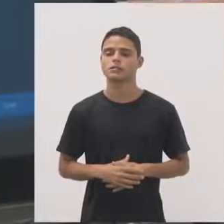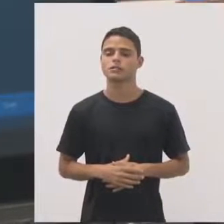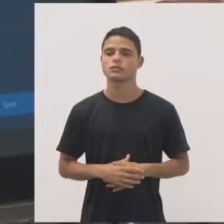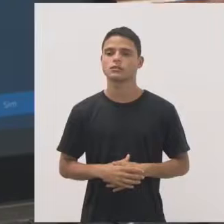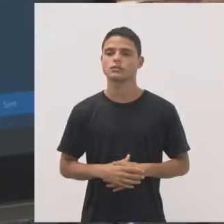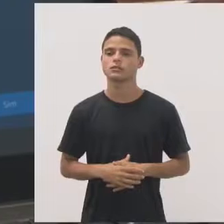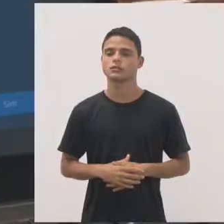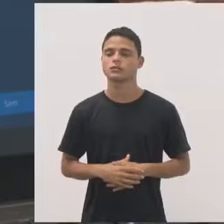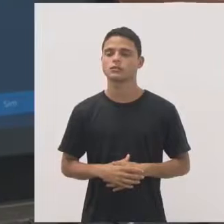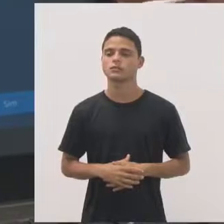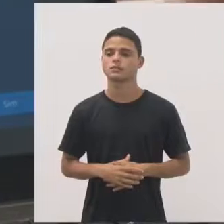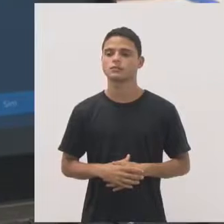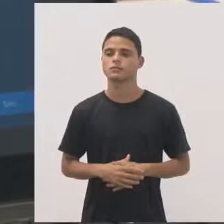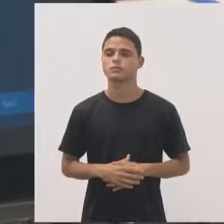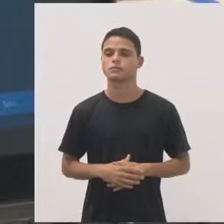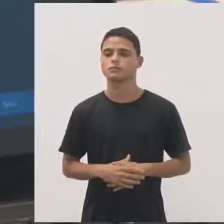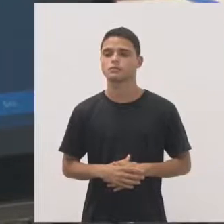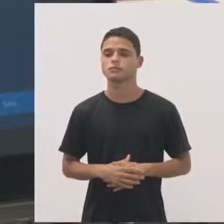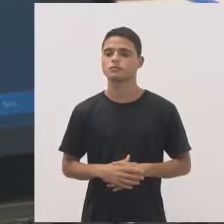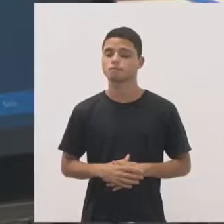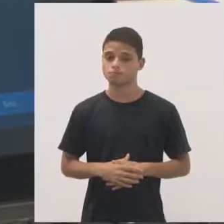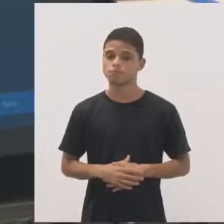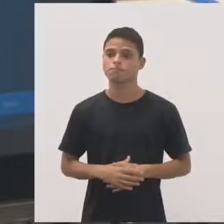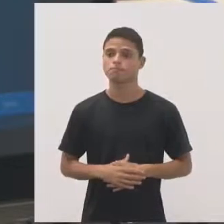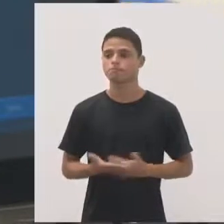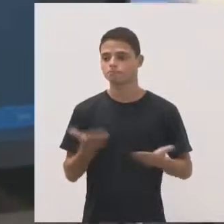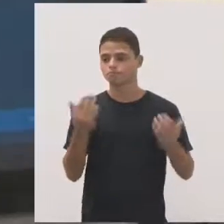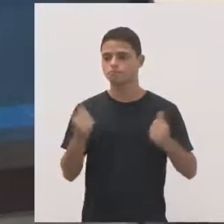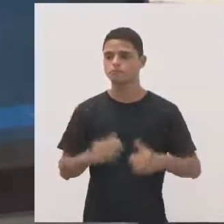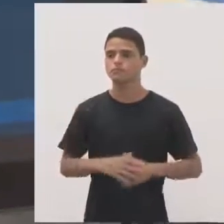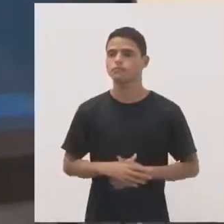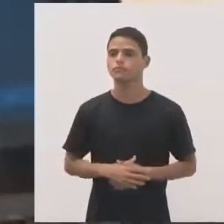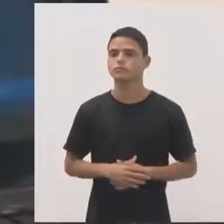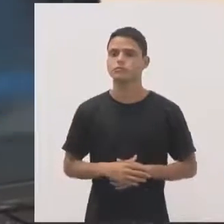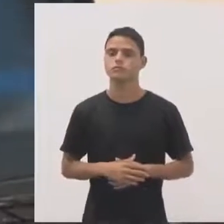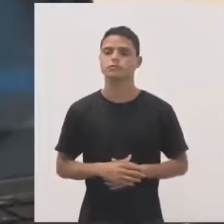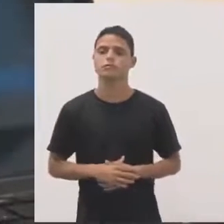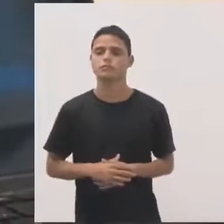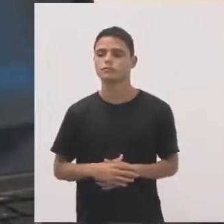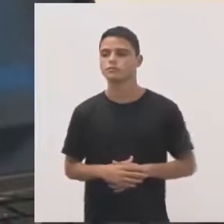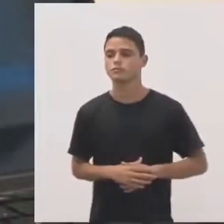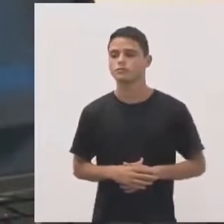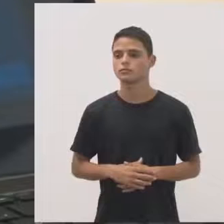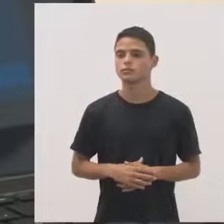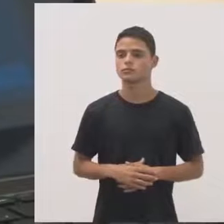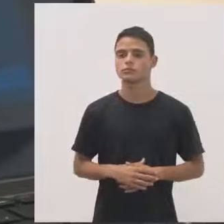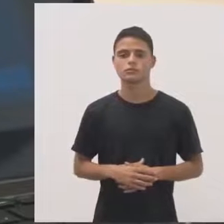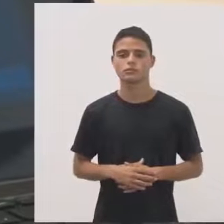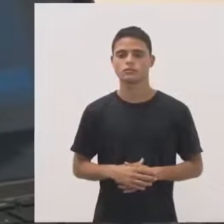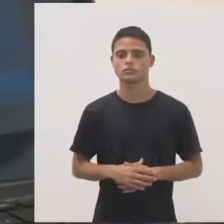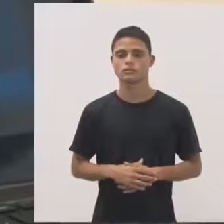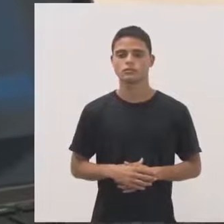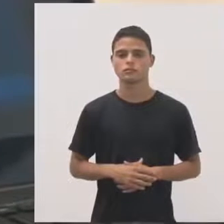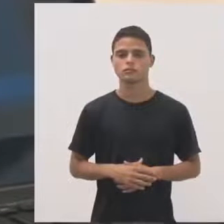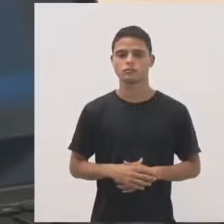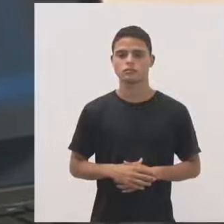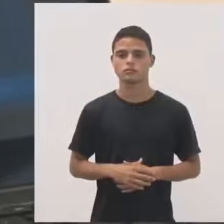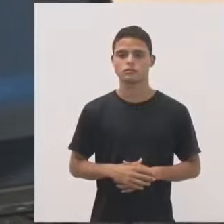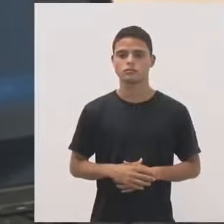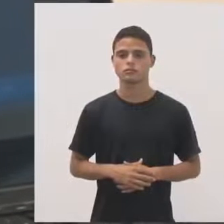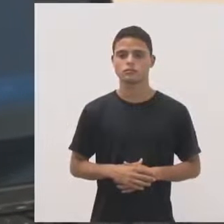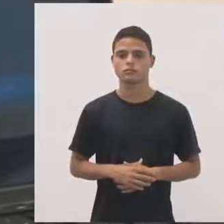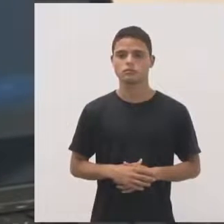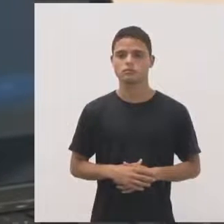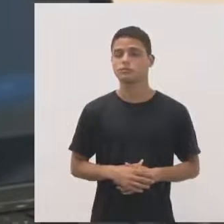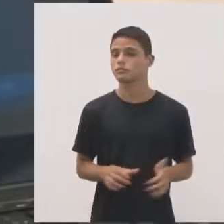Agora Perfeito. Foi. Tá legal, tá. Acho que tá dando pra ver direitinho, né? Tá. Então vamos lá.